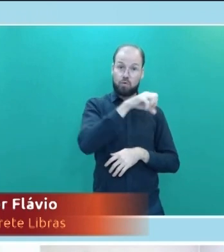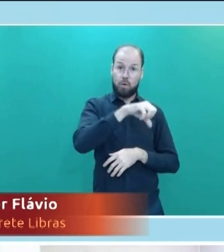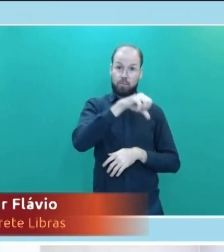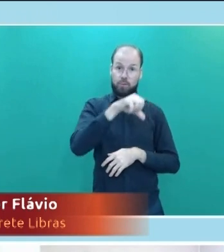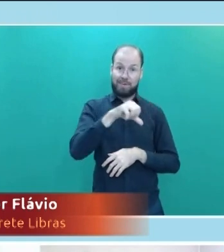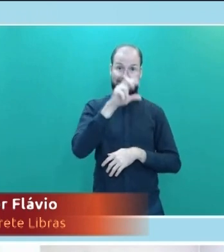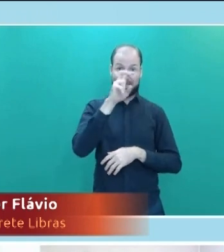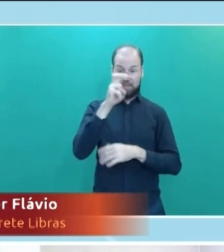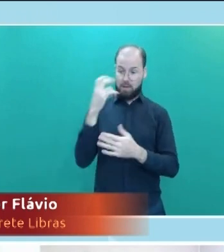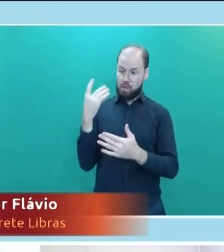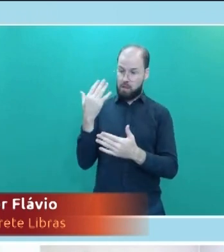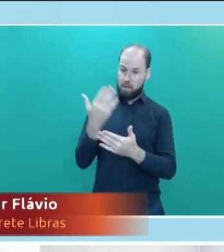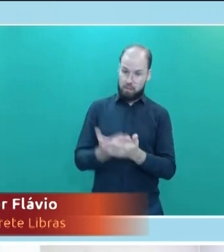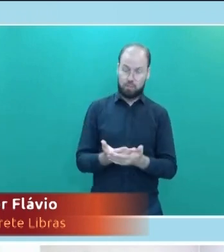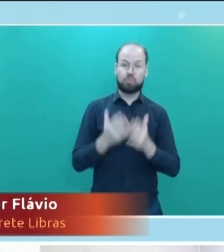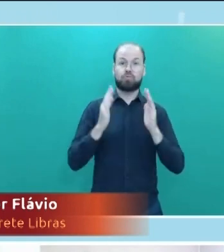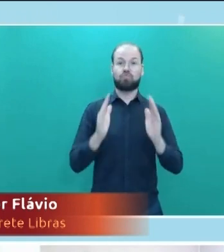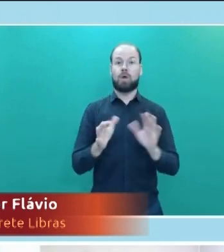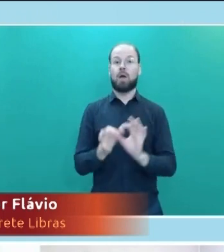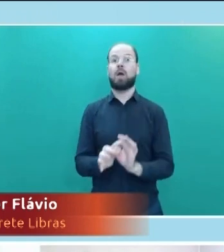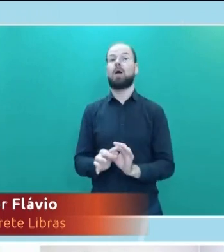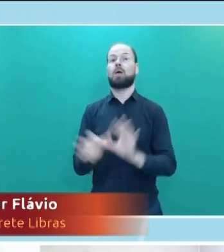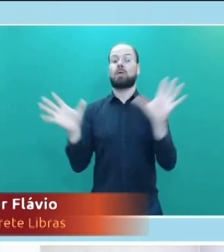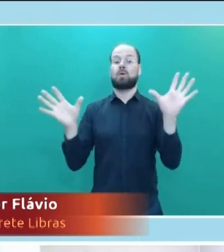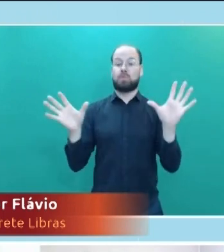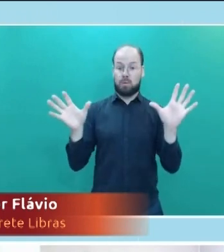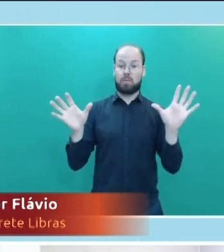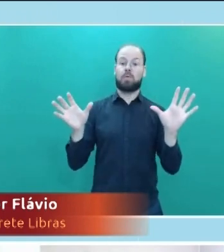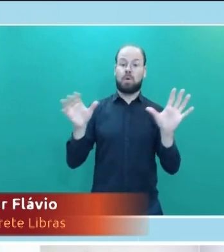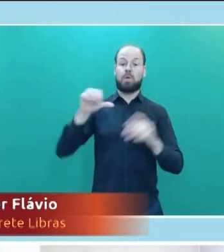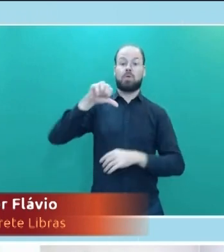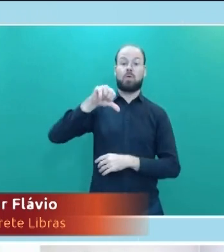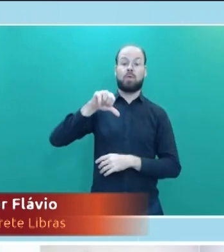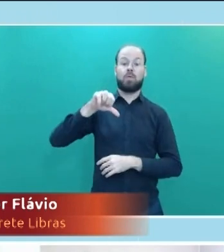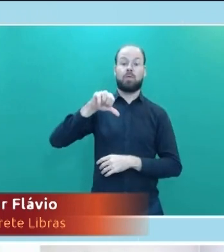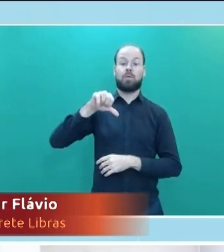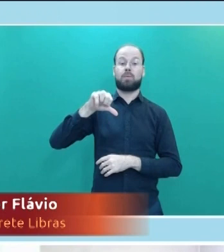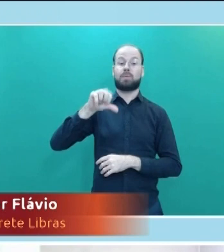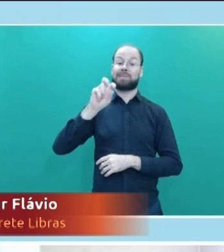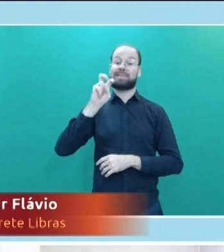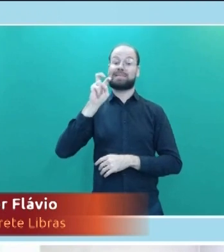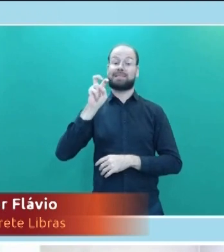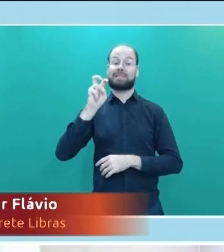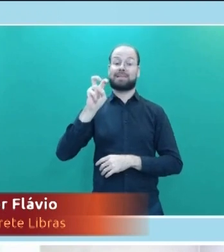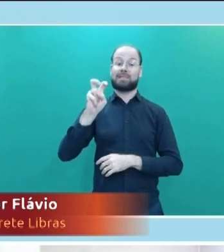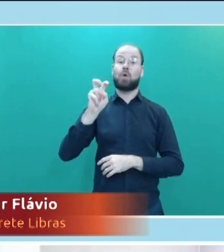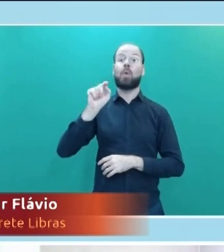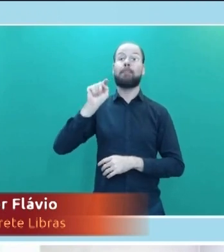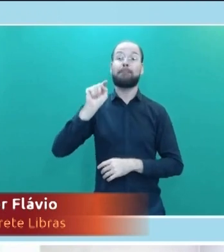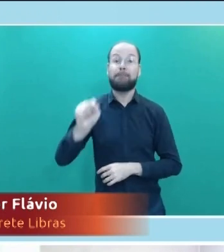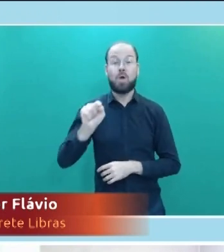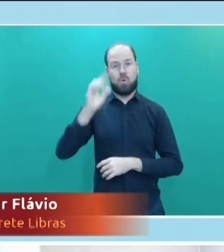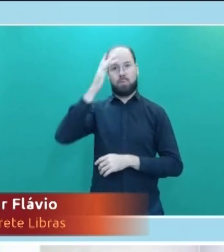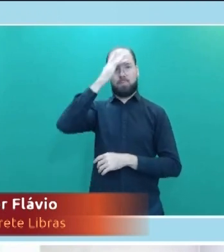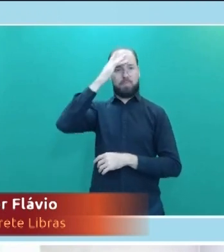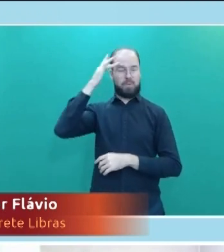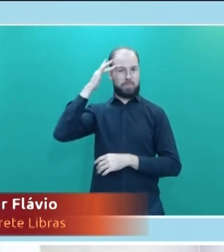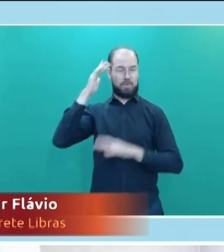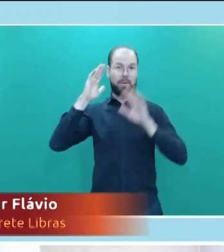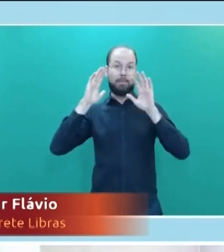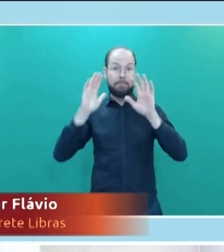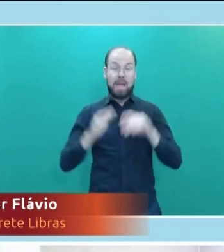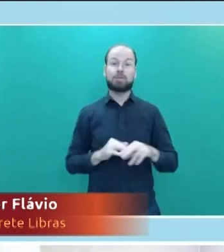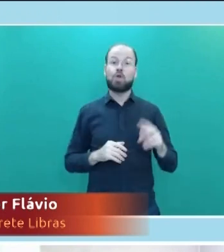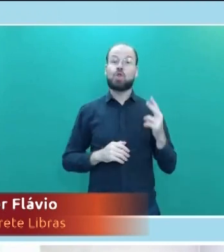libertadas 5.000 pessoas de Goiás, em torno disso. Mas apenas 2.000 dos